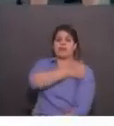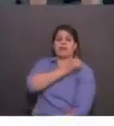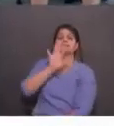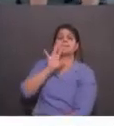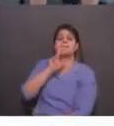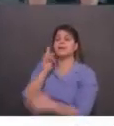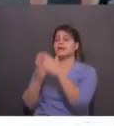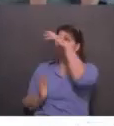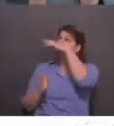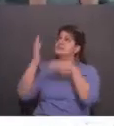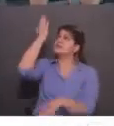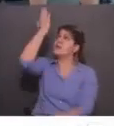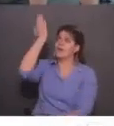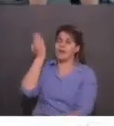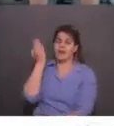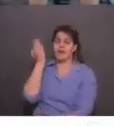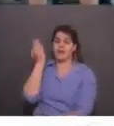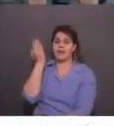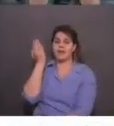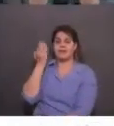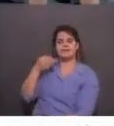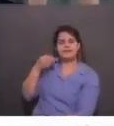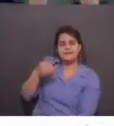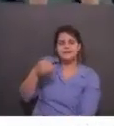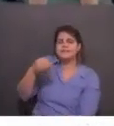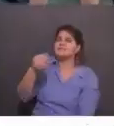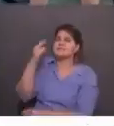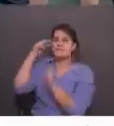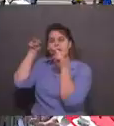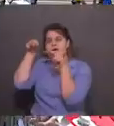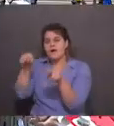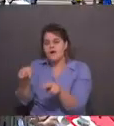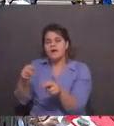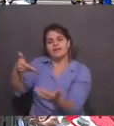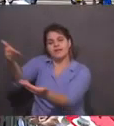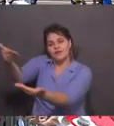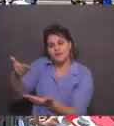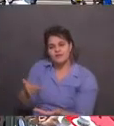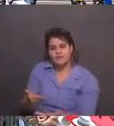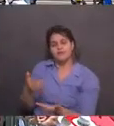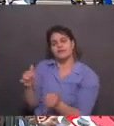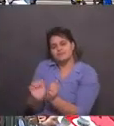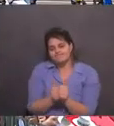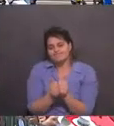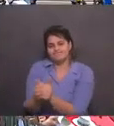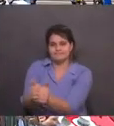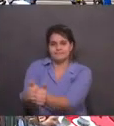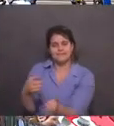Céu, que sempre vos quer bem, sempre vos convida e sempre vos acompanha.